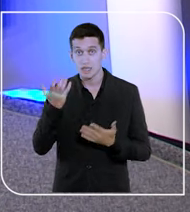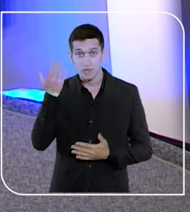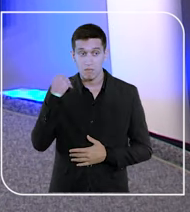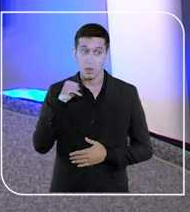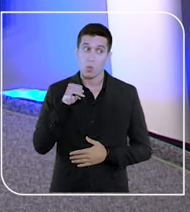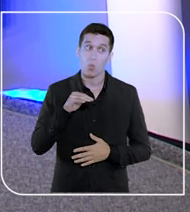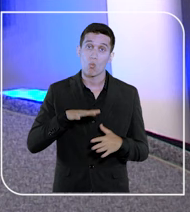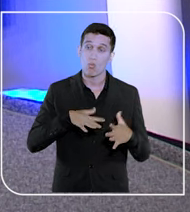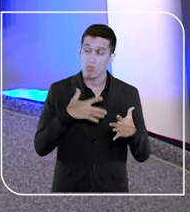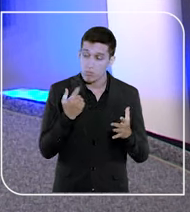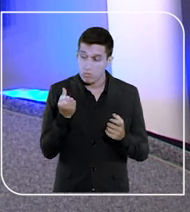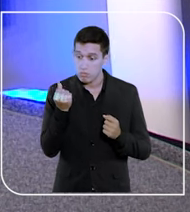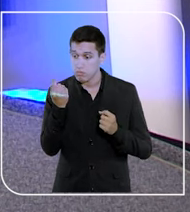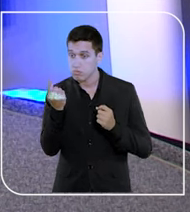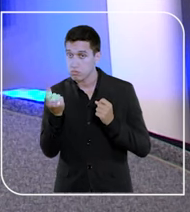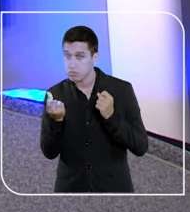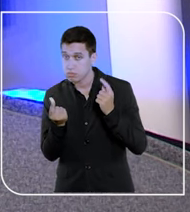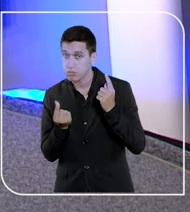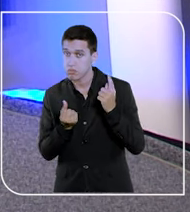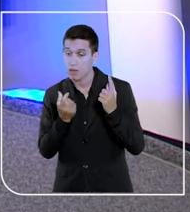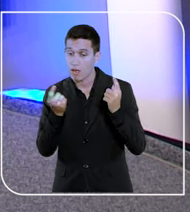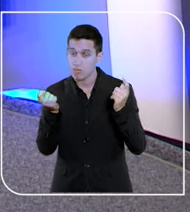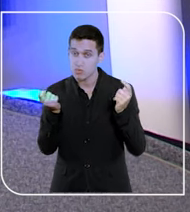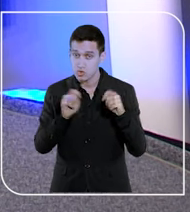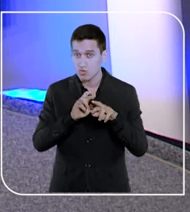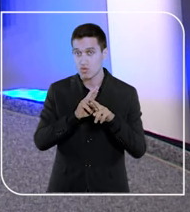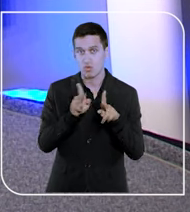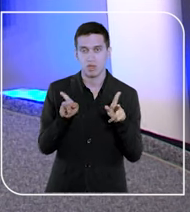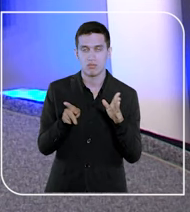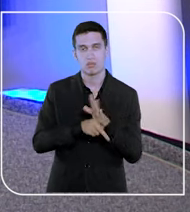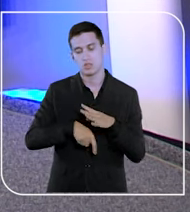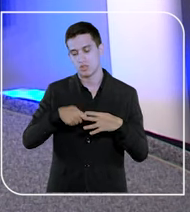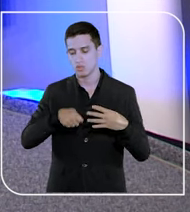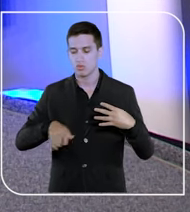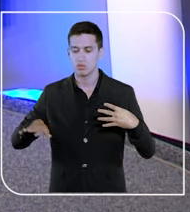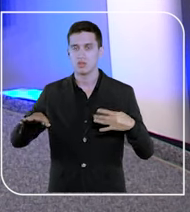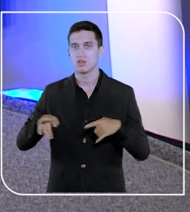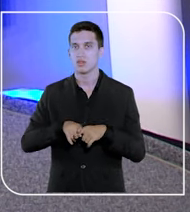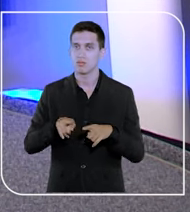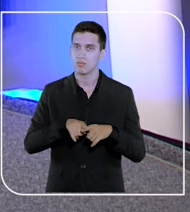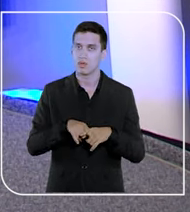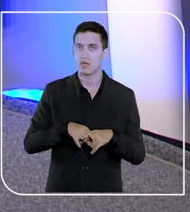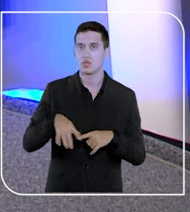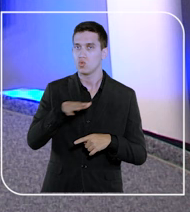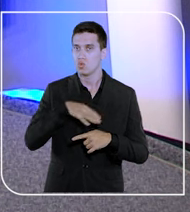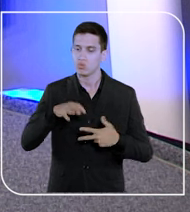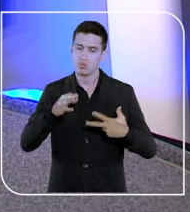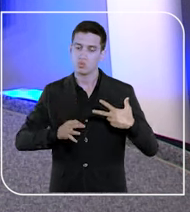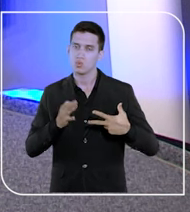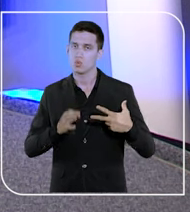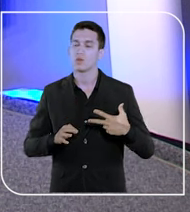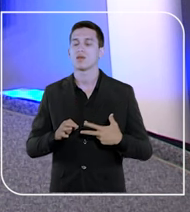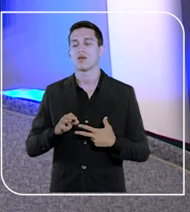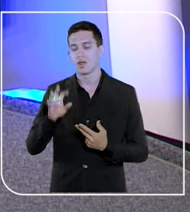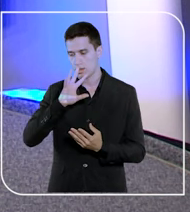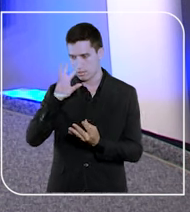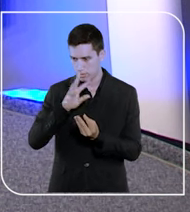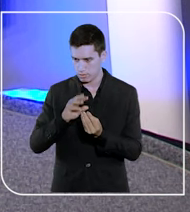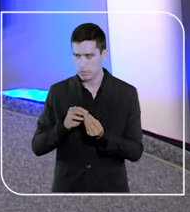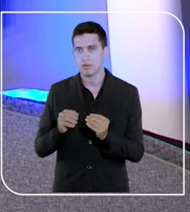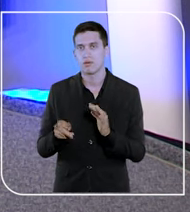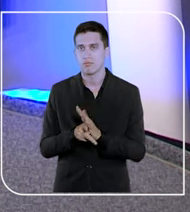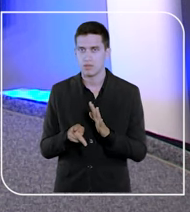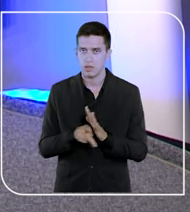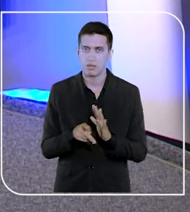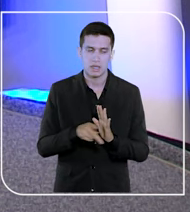com a jurisprudência, enfim, os entendimentos do judiciário, de um modo geral, sobre as exceções da impenhorabilidade